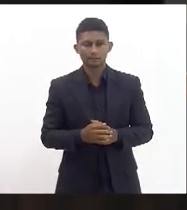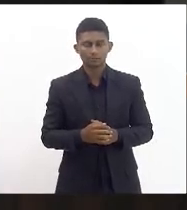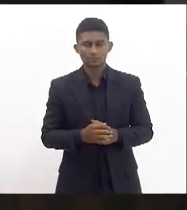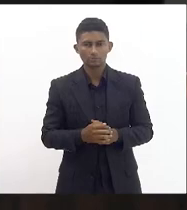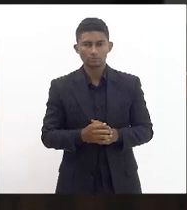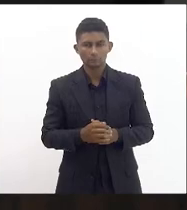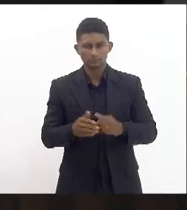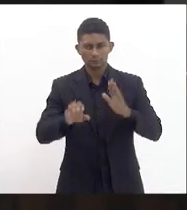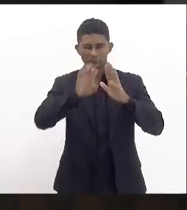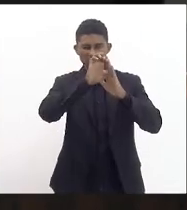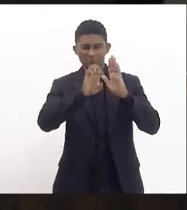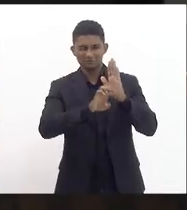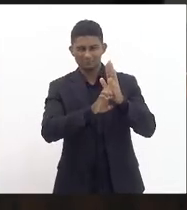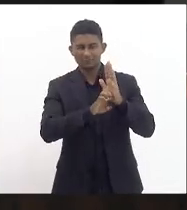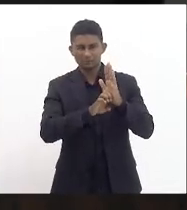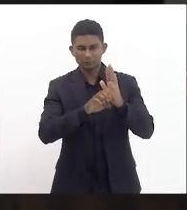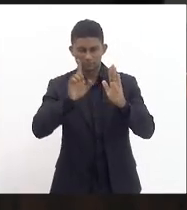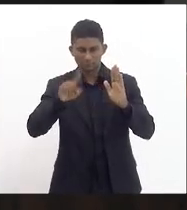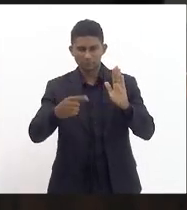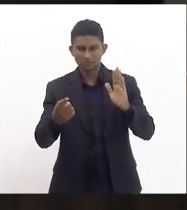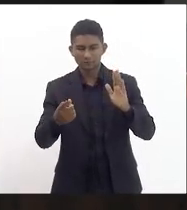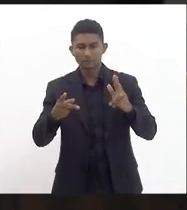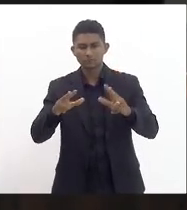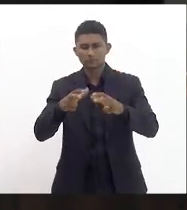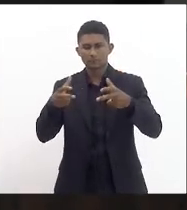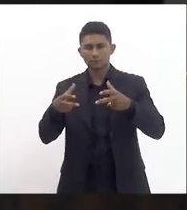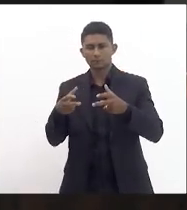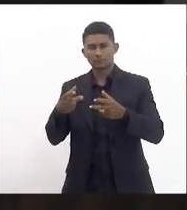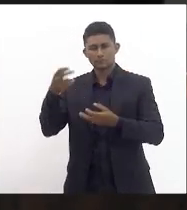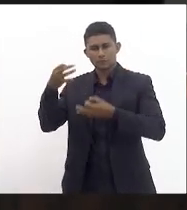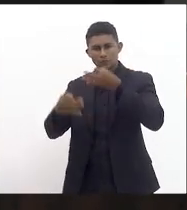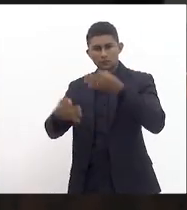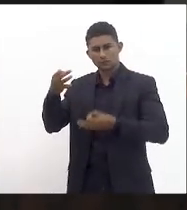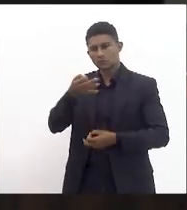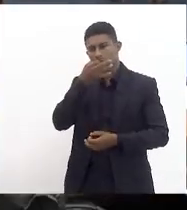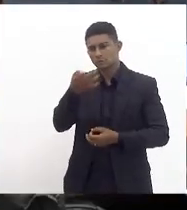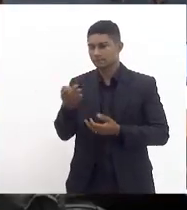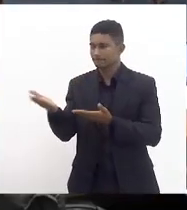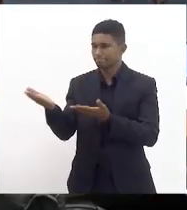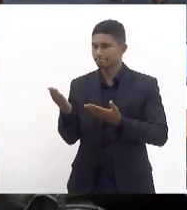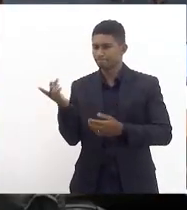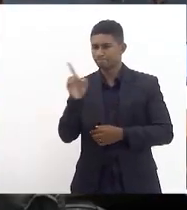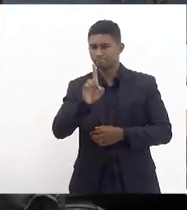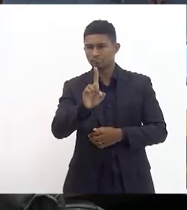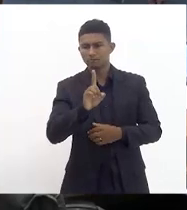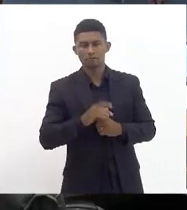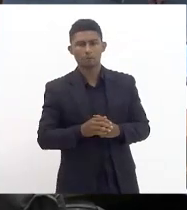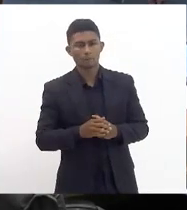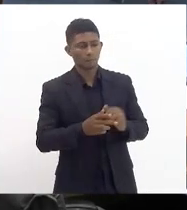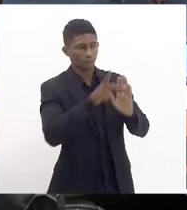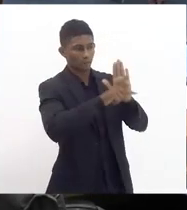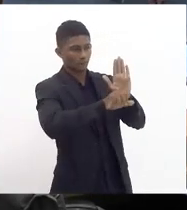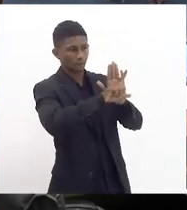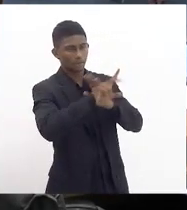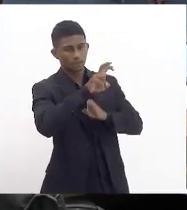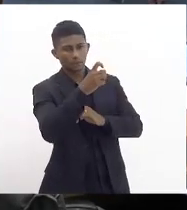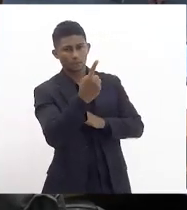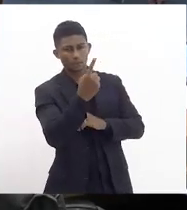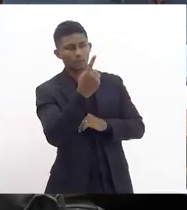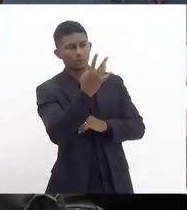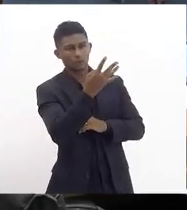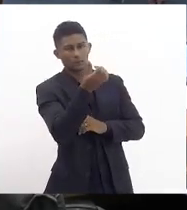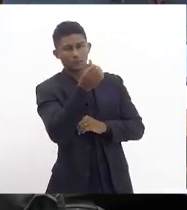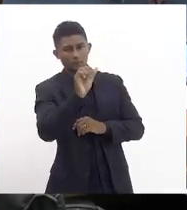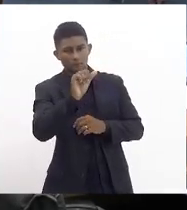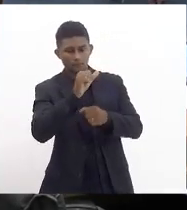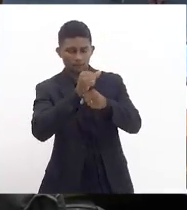Sobre as emendas de plenário, deputado Márcio, parecida à Comissão de Constituição e Justiça. Projeto de lei é o 5146-A de 2021,